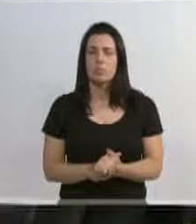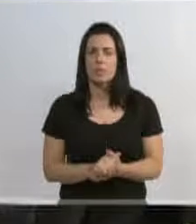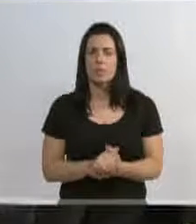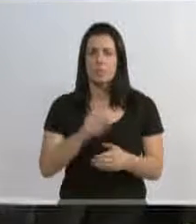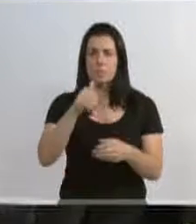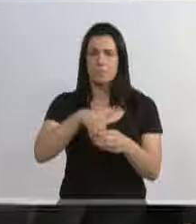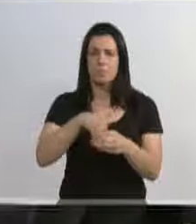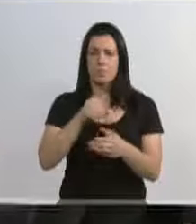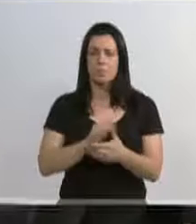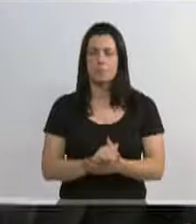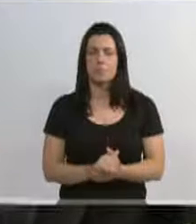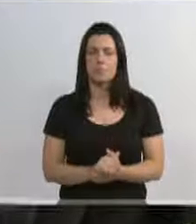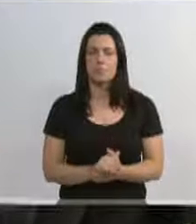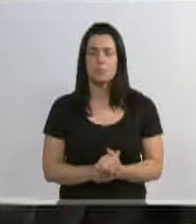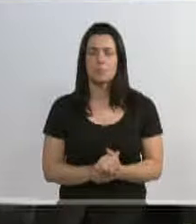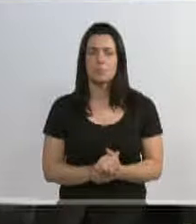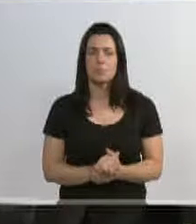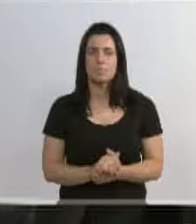em votação.